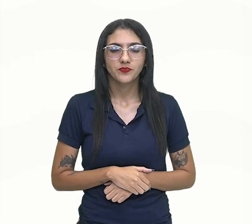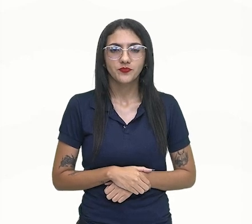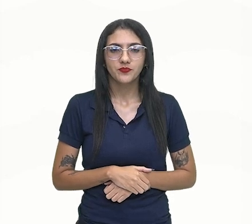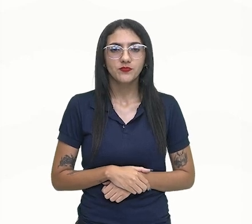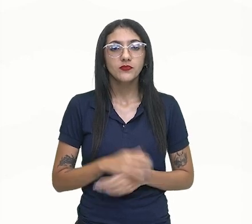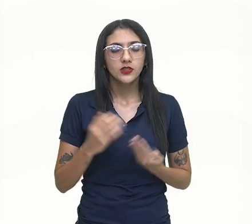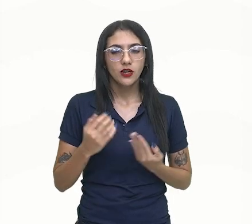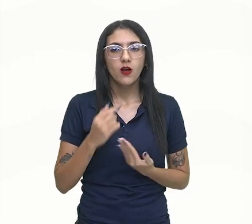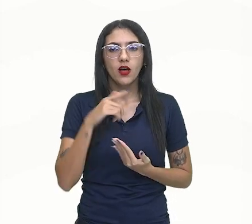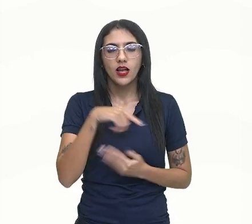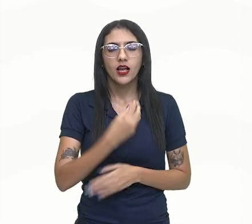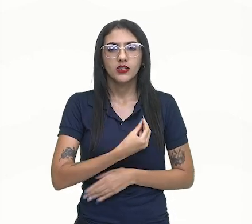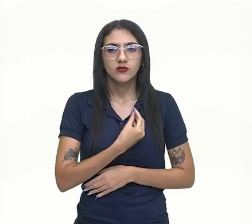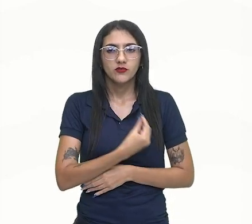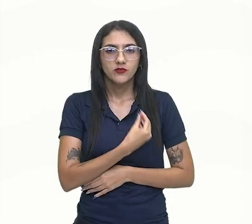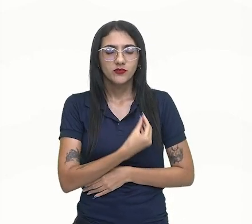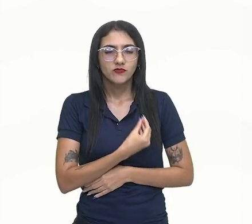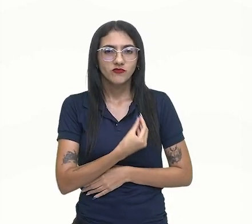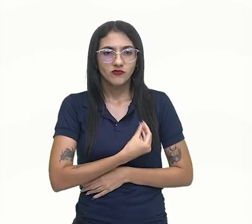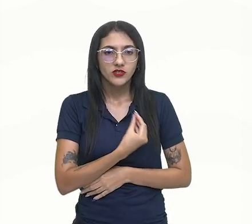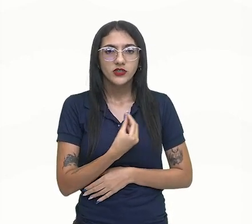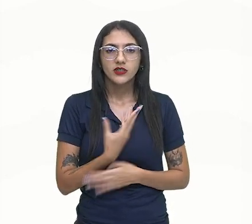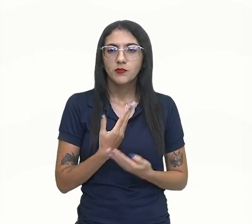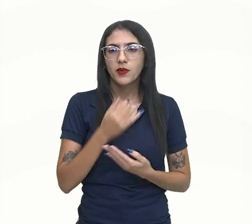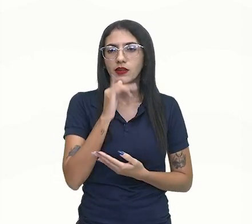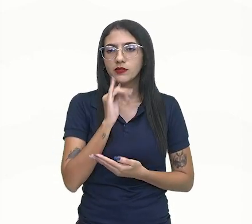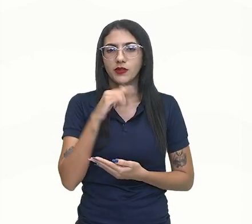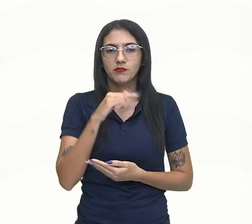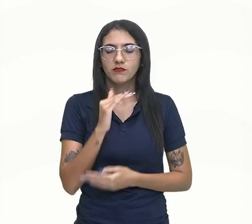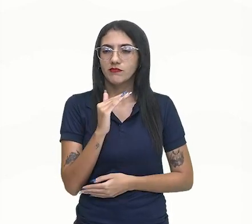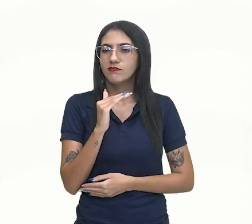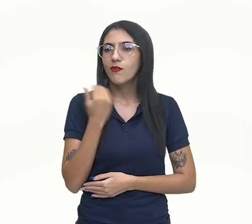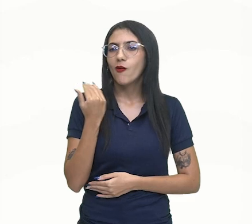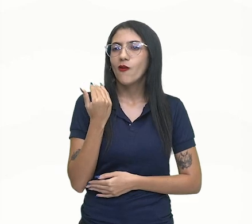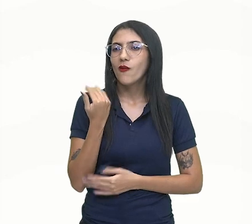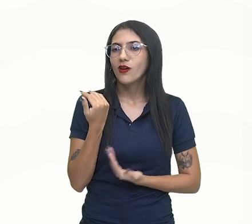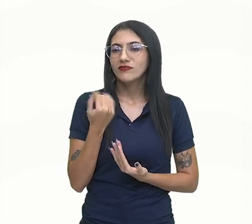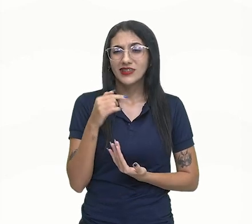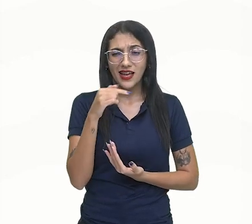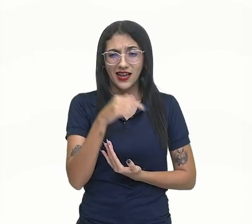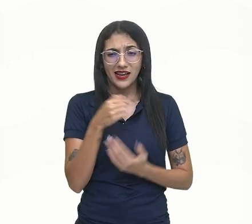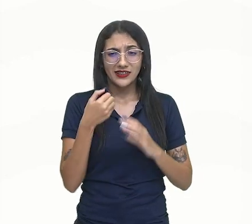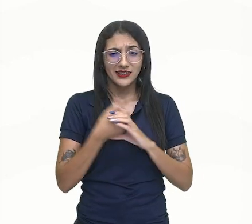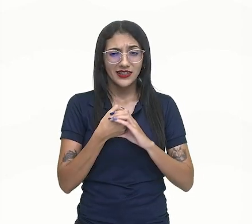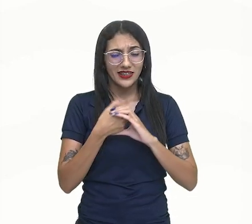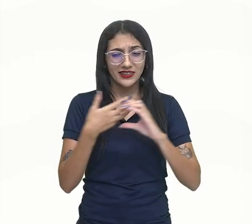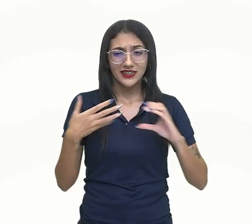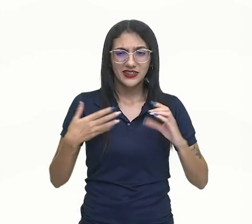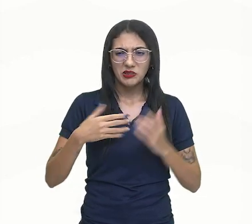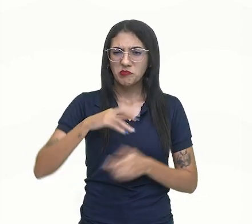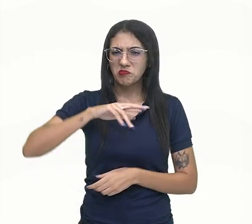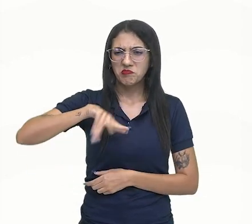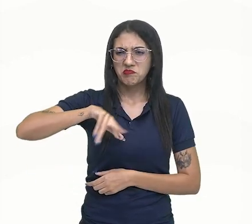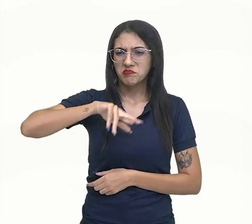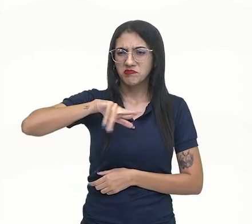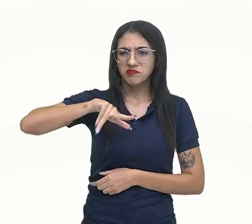indivíduos, quando eles se morriam, aquela característica que não era adaptada